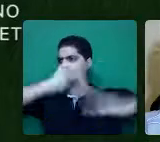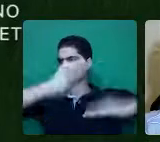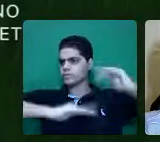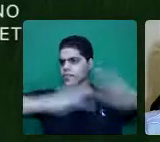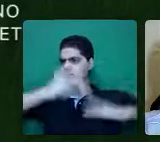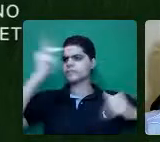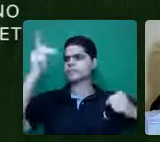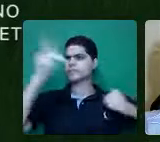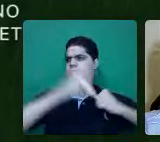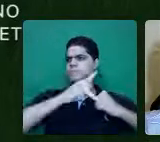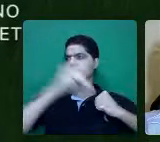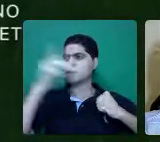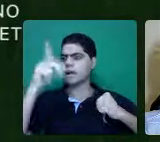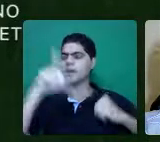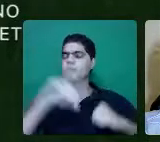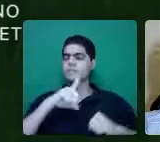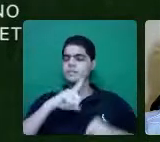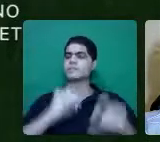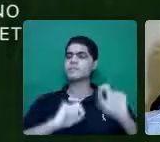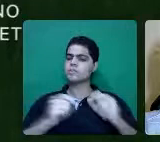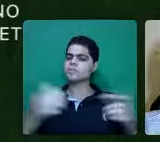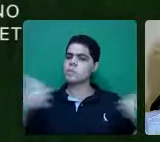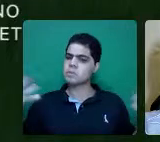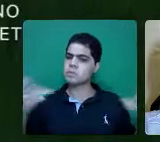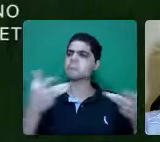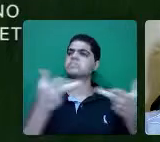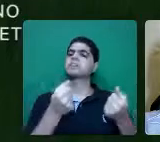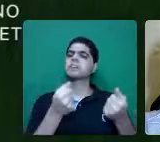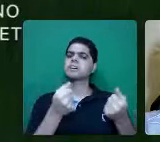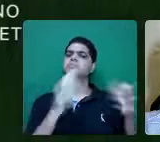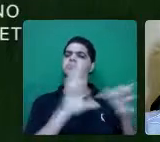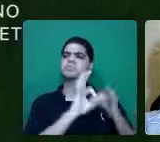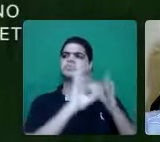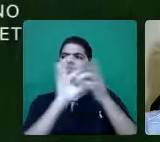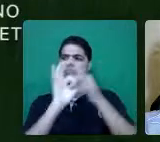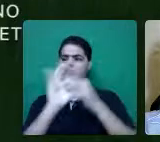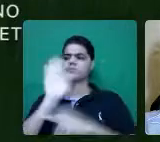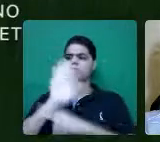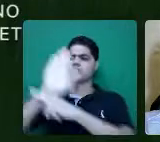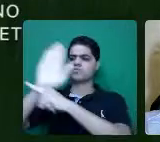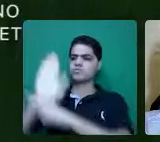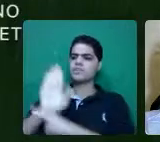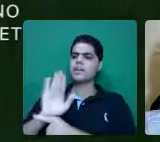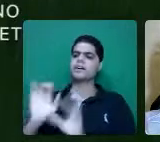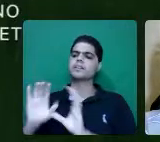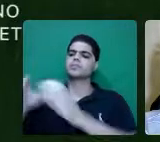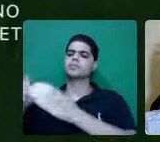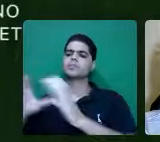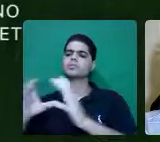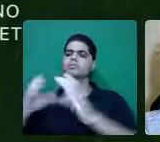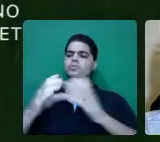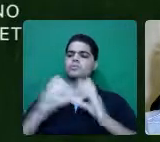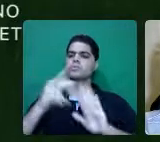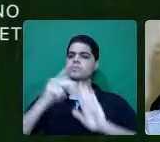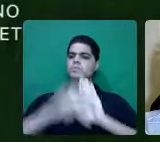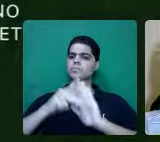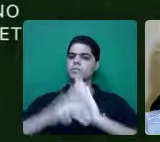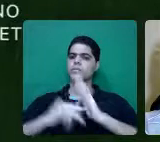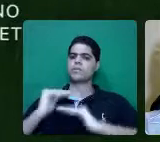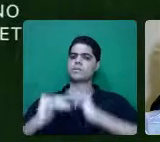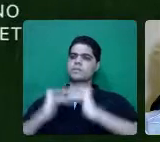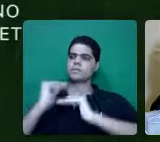são profissionais engajados que vão ajudar os times no desenvolvimento desses projetos. Então, a gente tem o papel